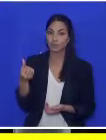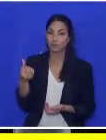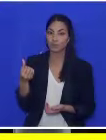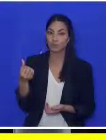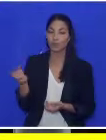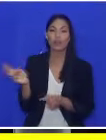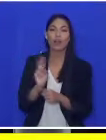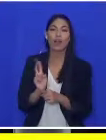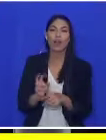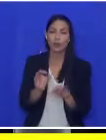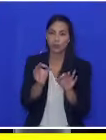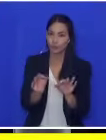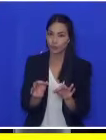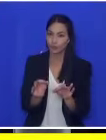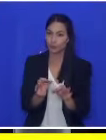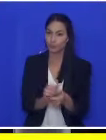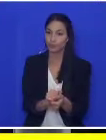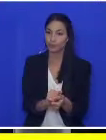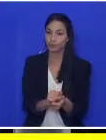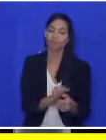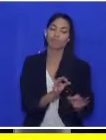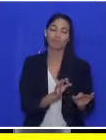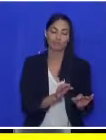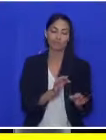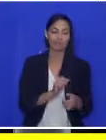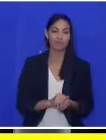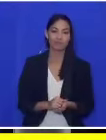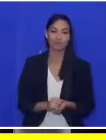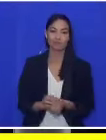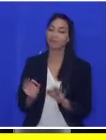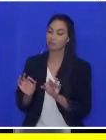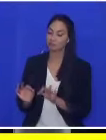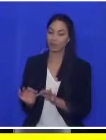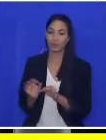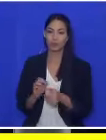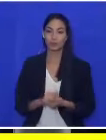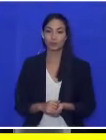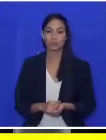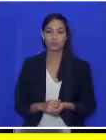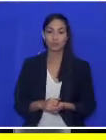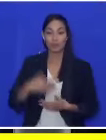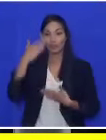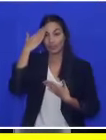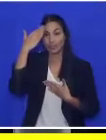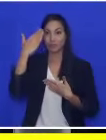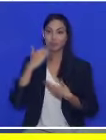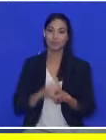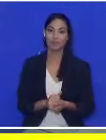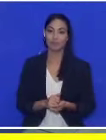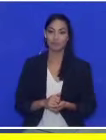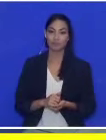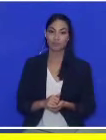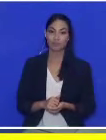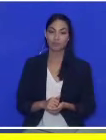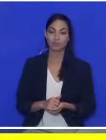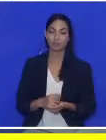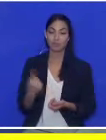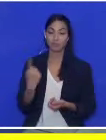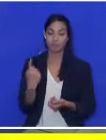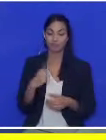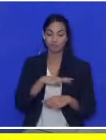46. As auditoras confirmam? Sim, confirmo. Sim, confirmo. Obrigado.